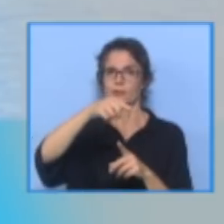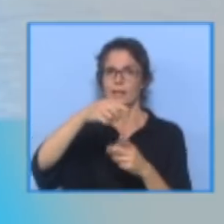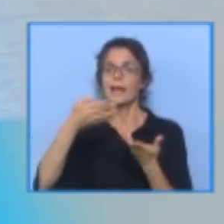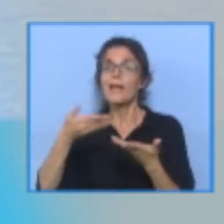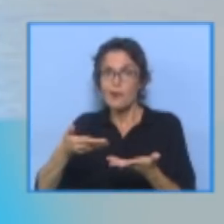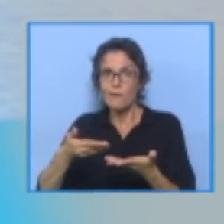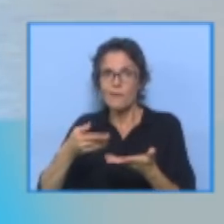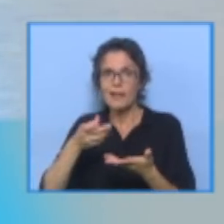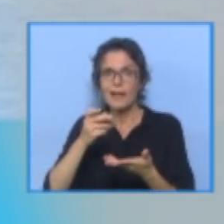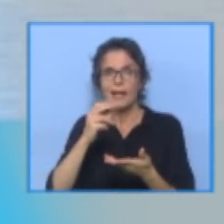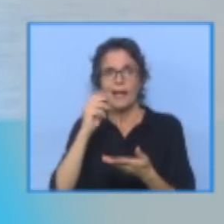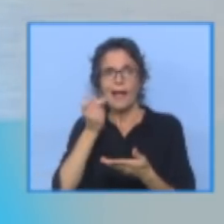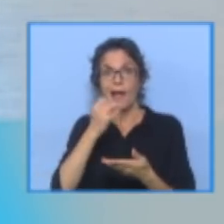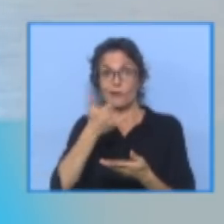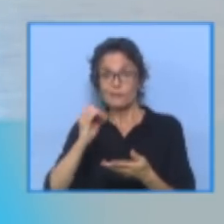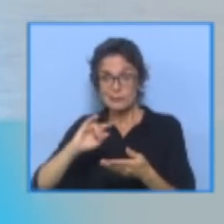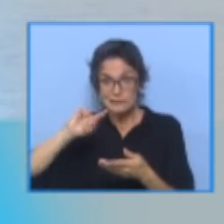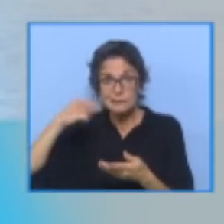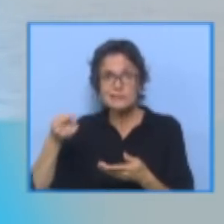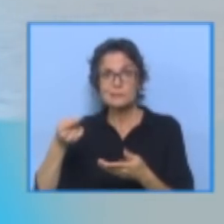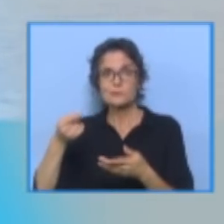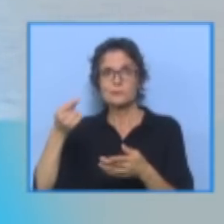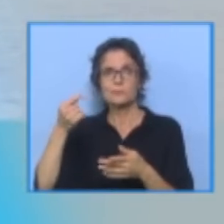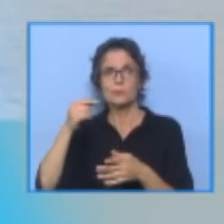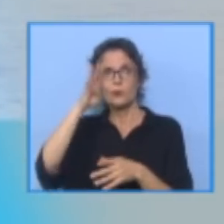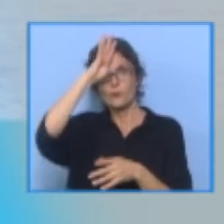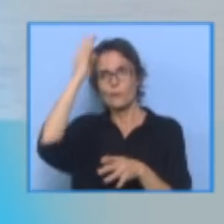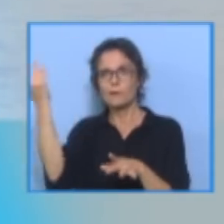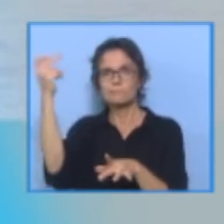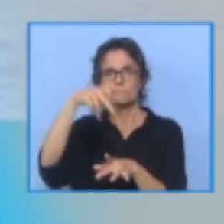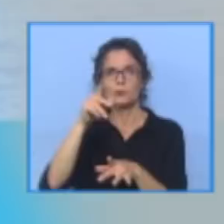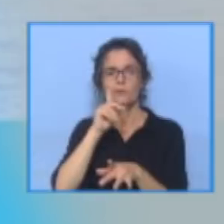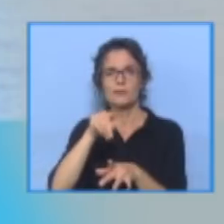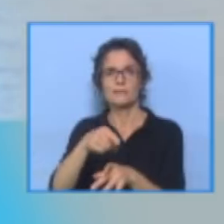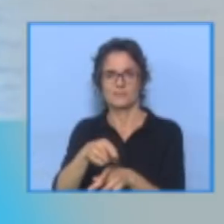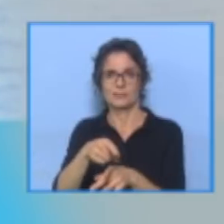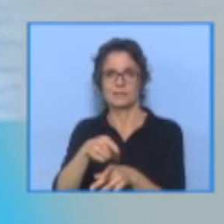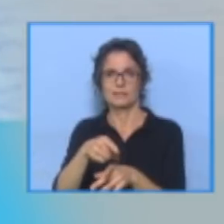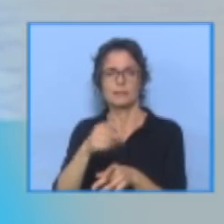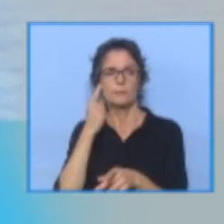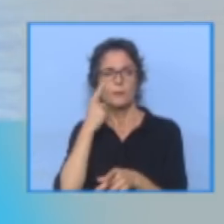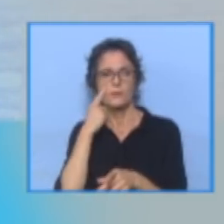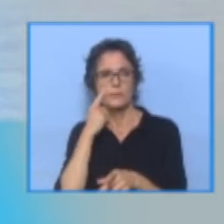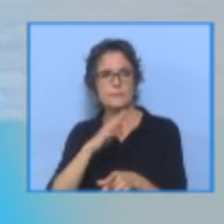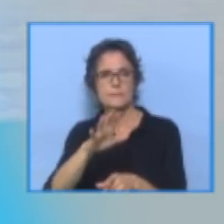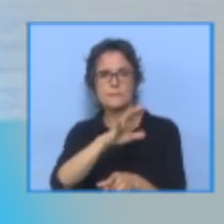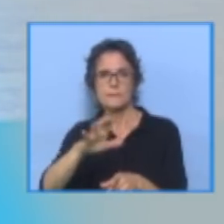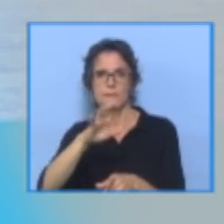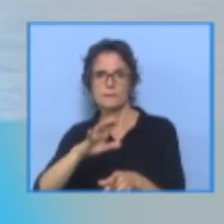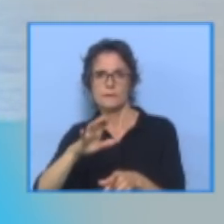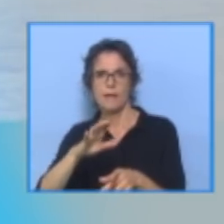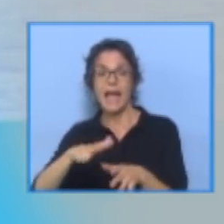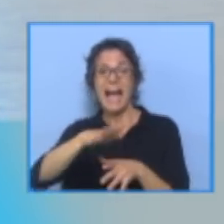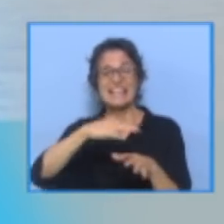e, sobretudo, conhecer em loco as pessoas, o sofrimento, aquilo que tiveram que pagar. Por isso, não é